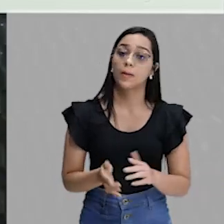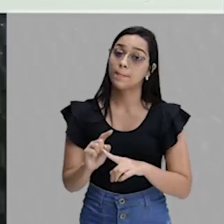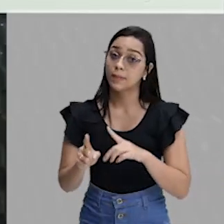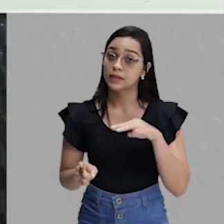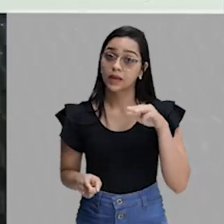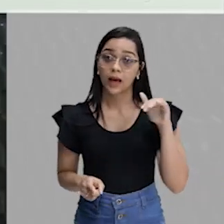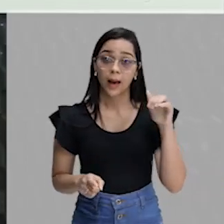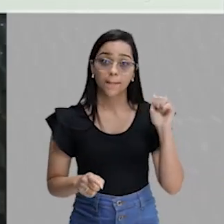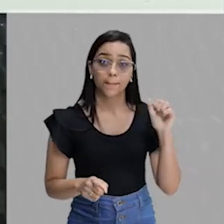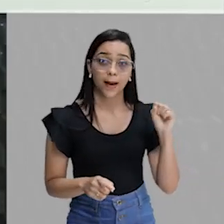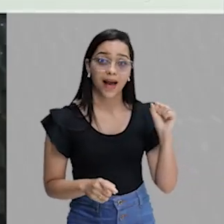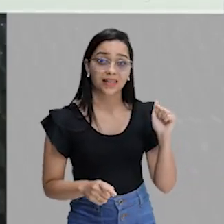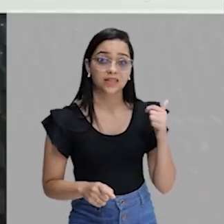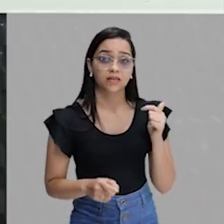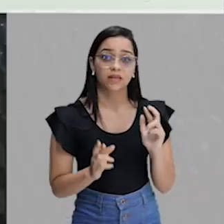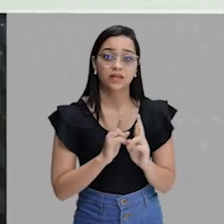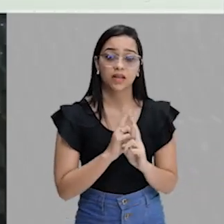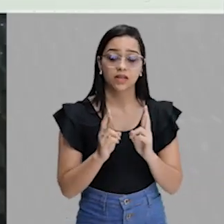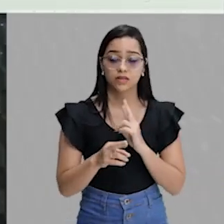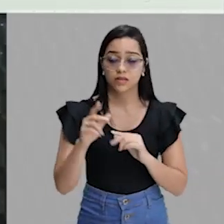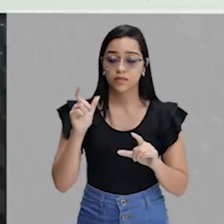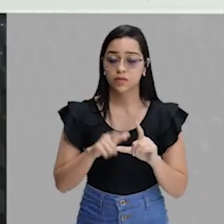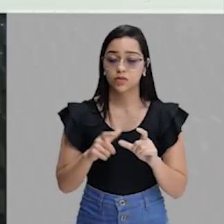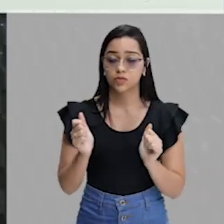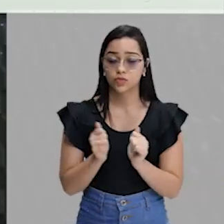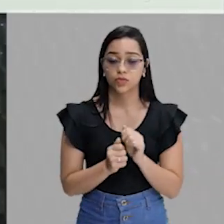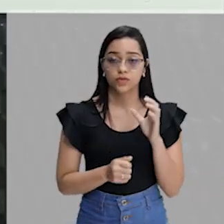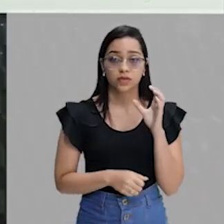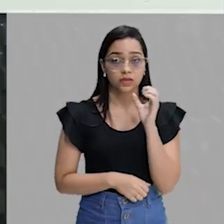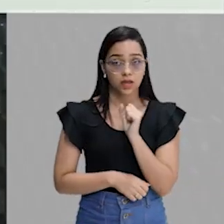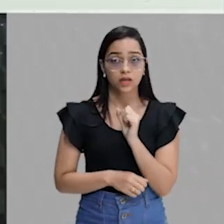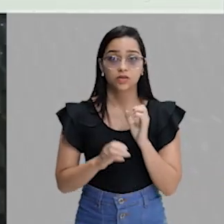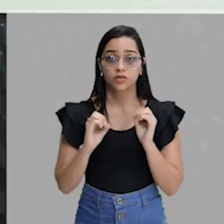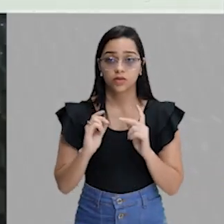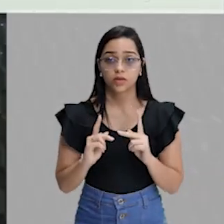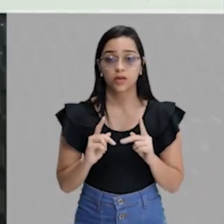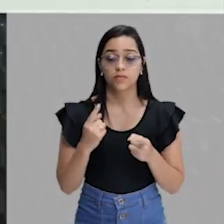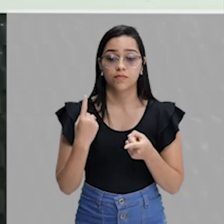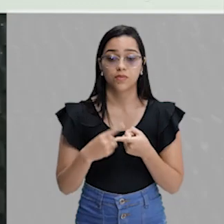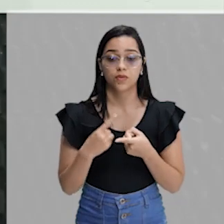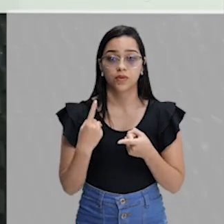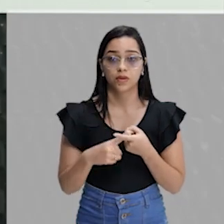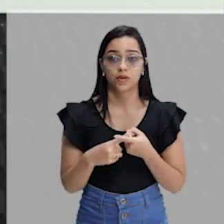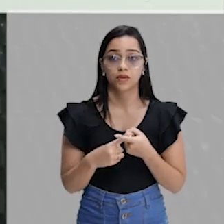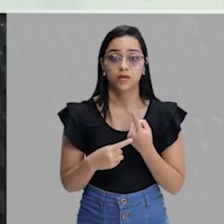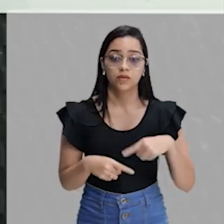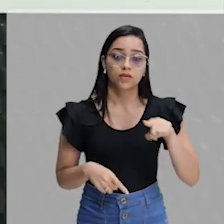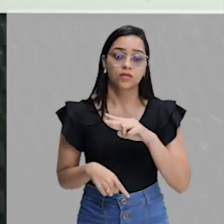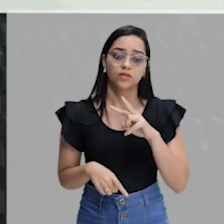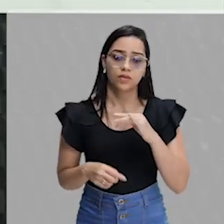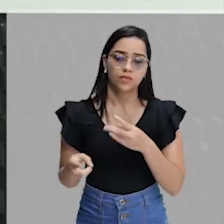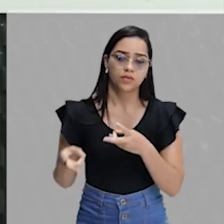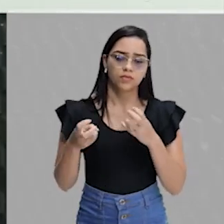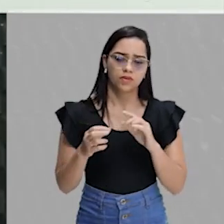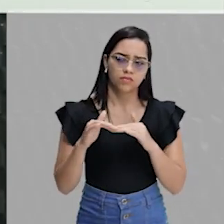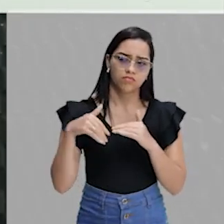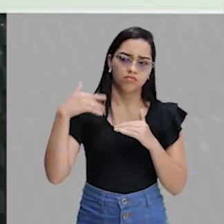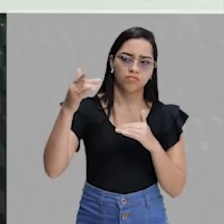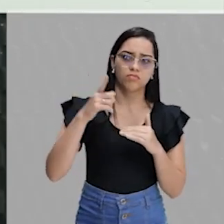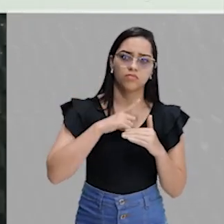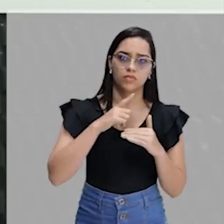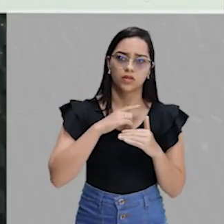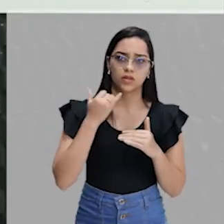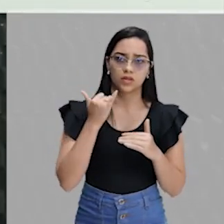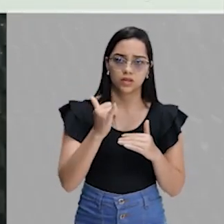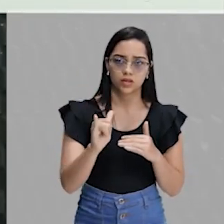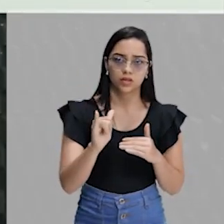a massa ela não dá essa relação de dependência com a velocidade, certo? Porque vocês vão ver lá na frente, na energia